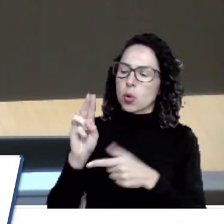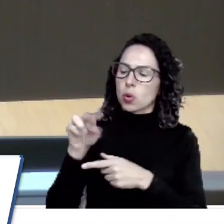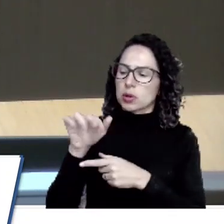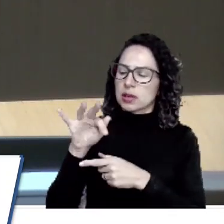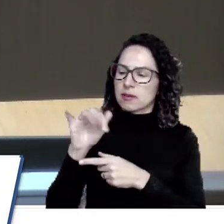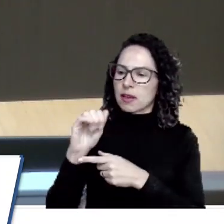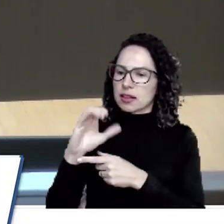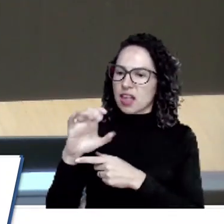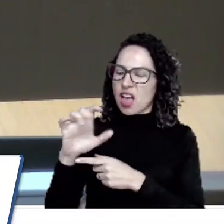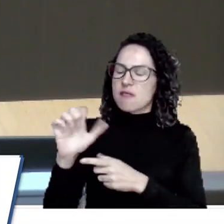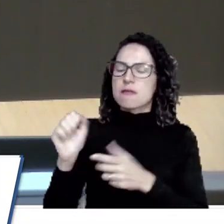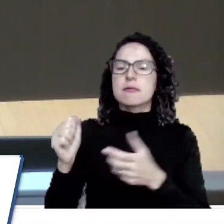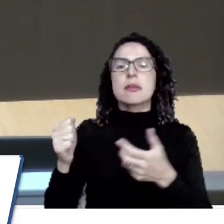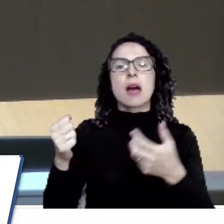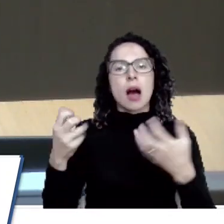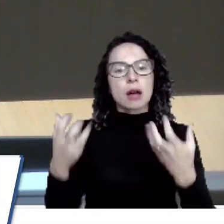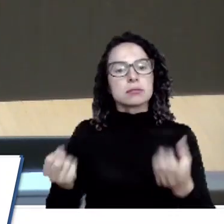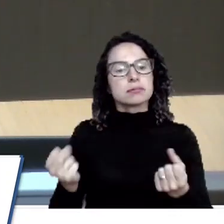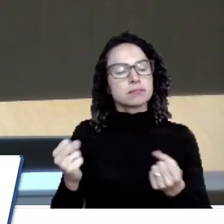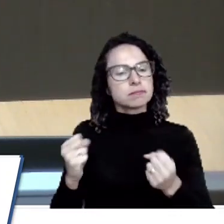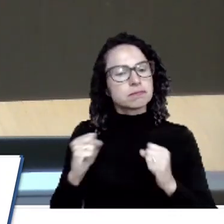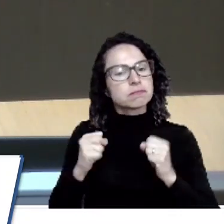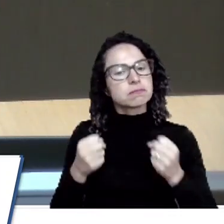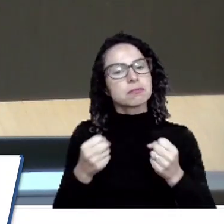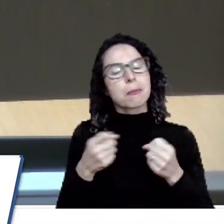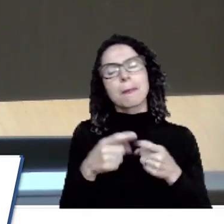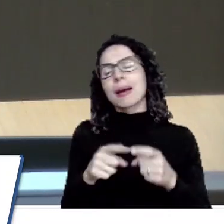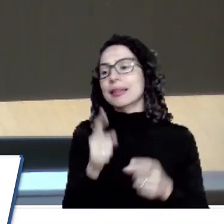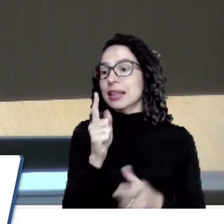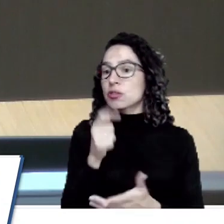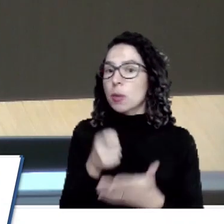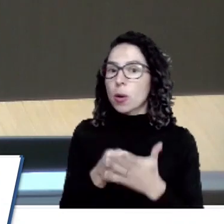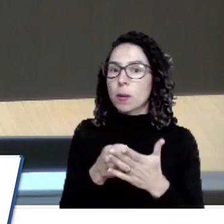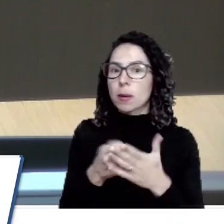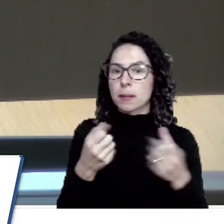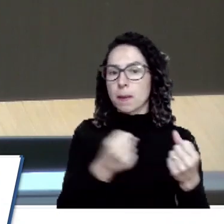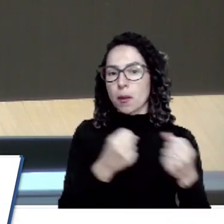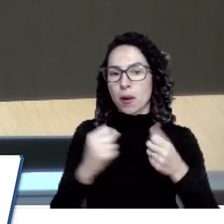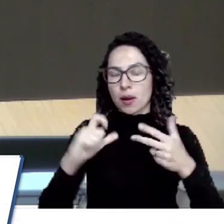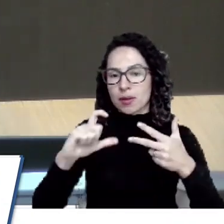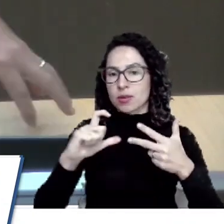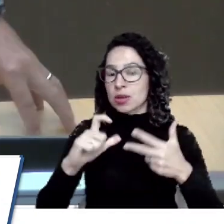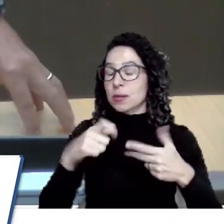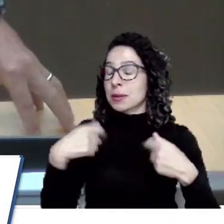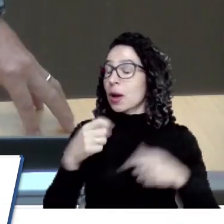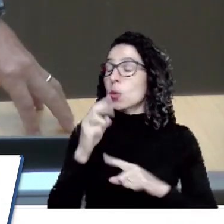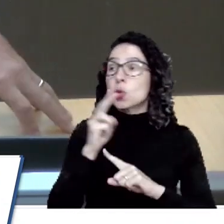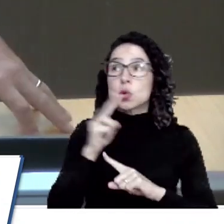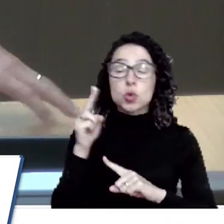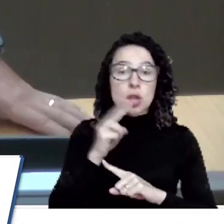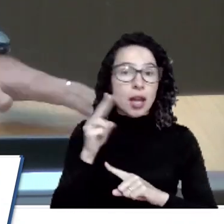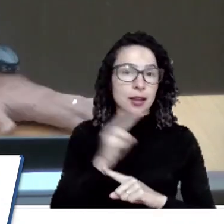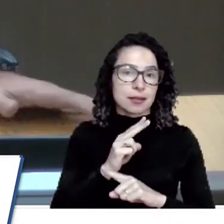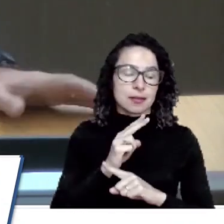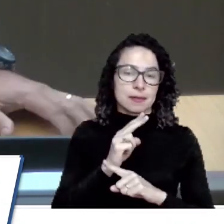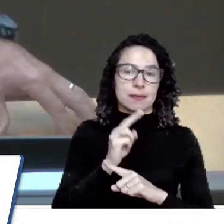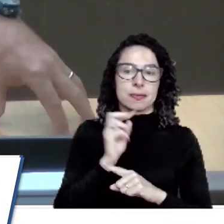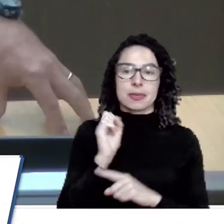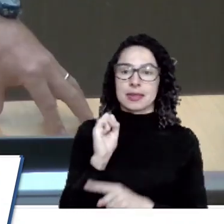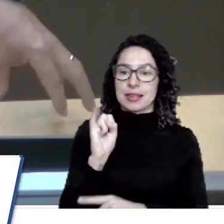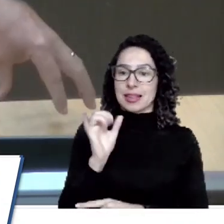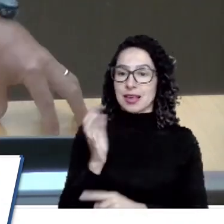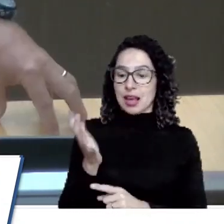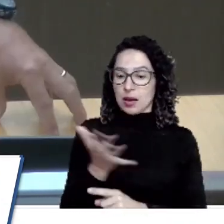abraçar essa causa, mas realmente que seja uma cobrança do Executivo, porque isso aí urge, porque se hoje nós temos